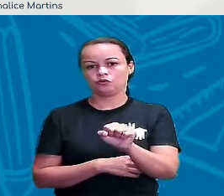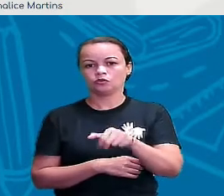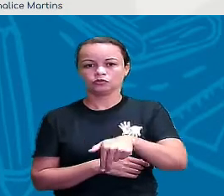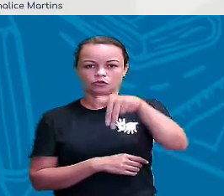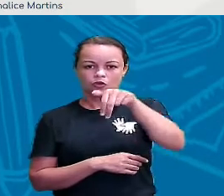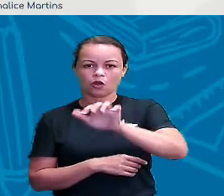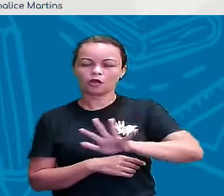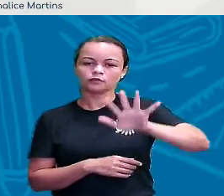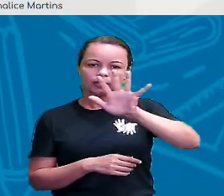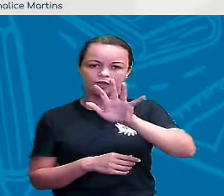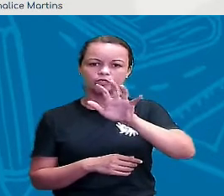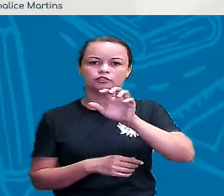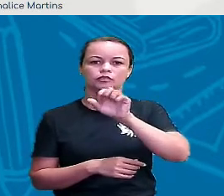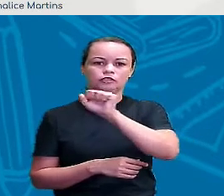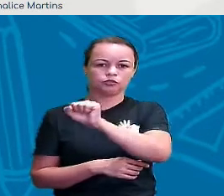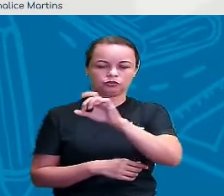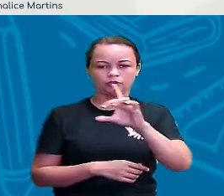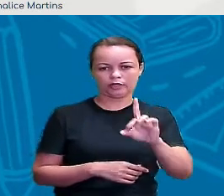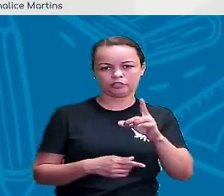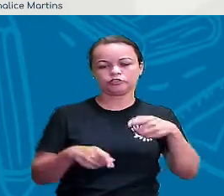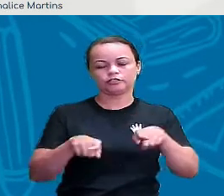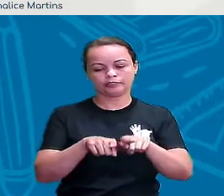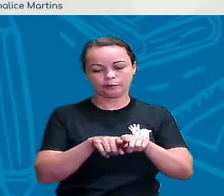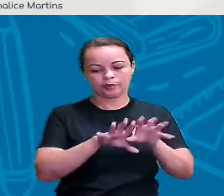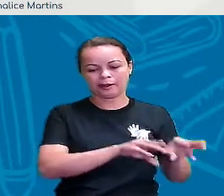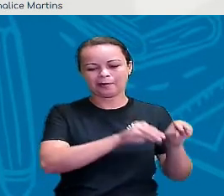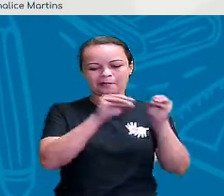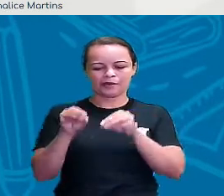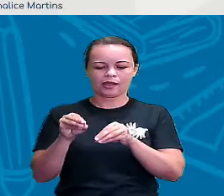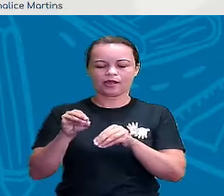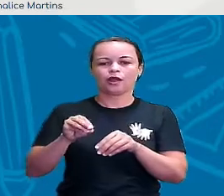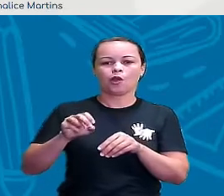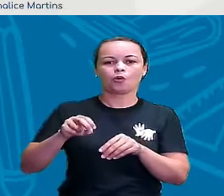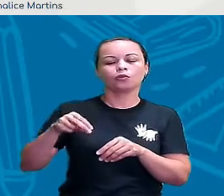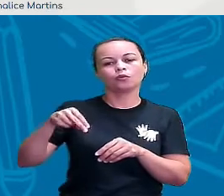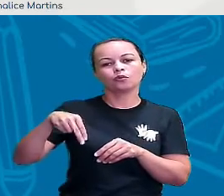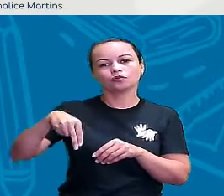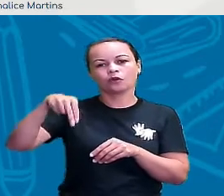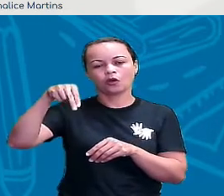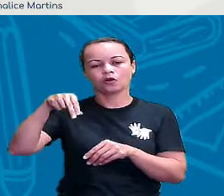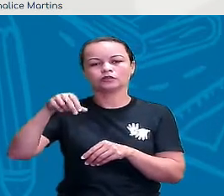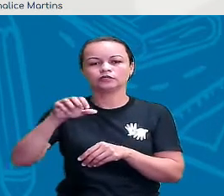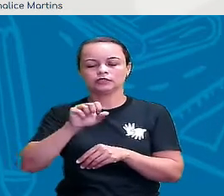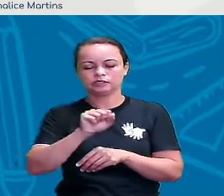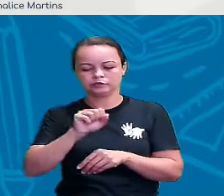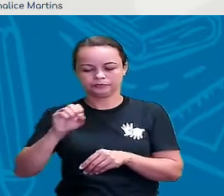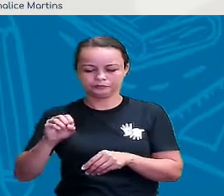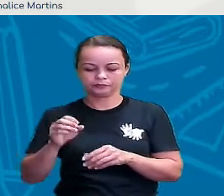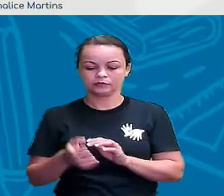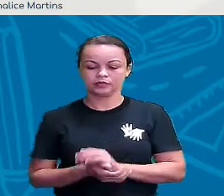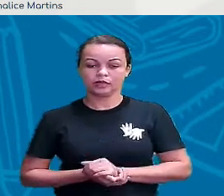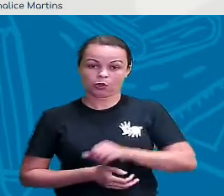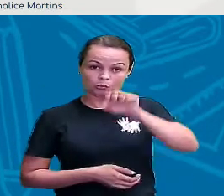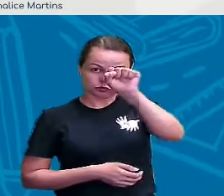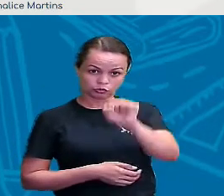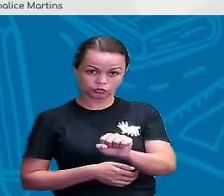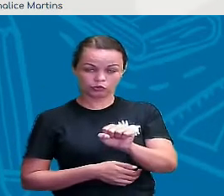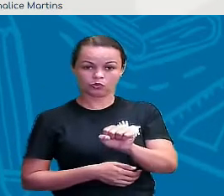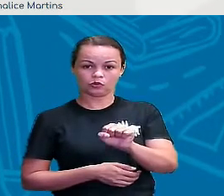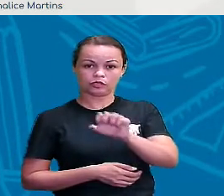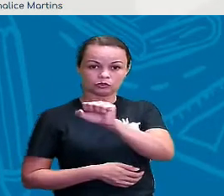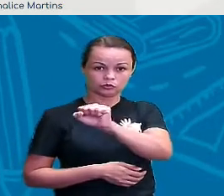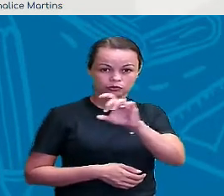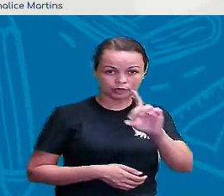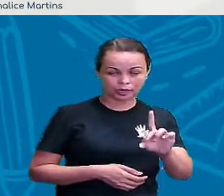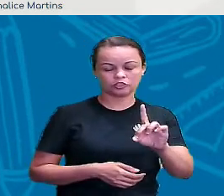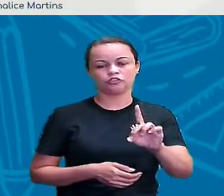né, para as regiões Norte e Centro-Oeste. Então veja, Sul, Sudeste e Nordeste passaram a migrar